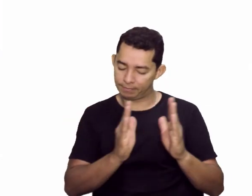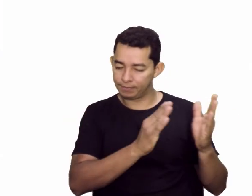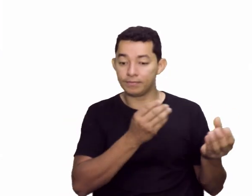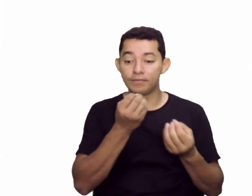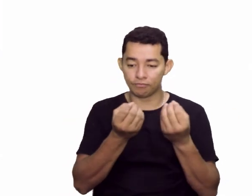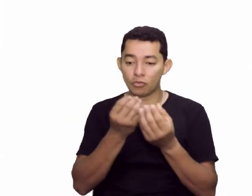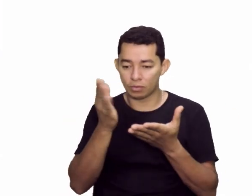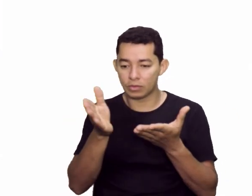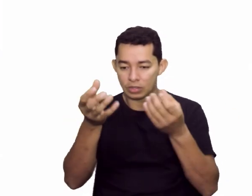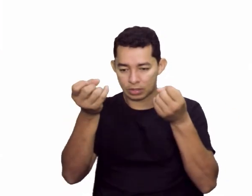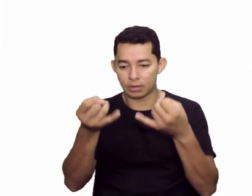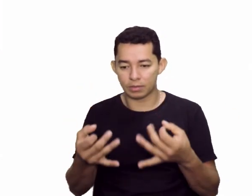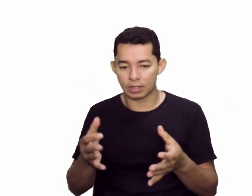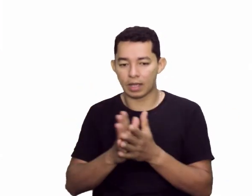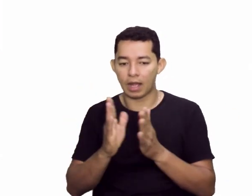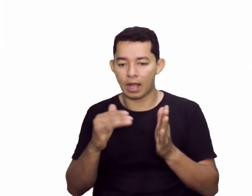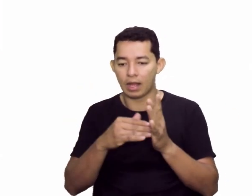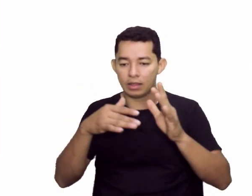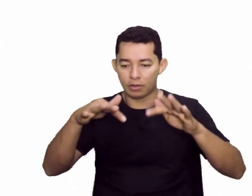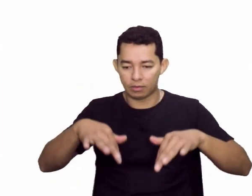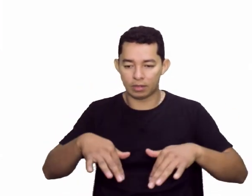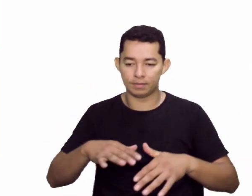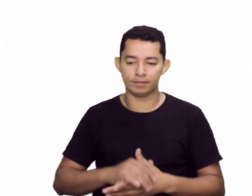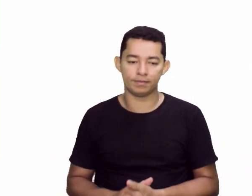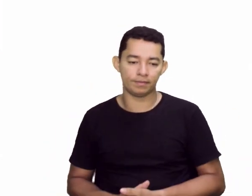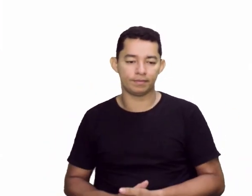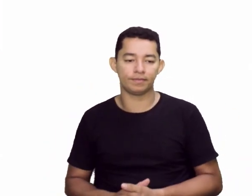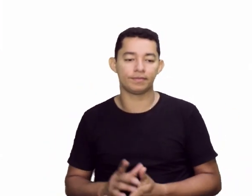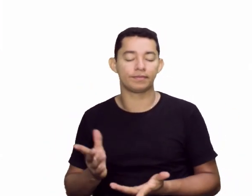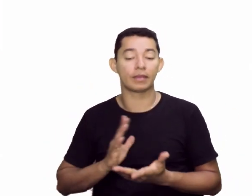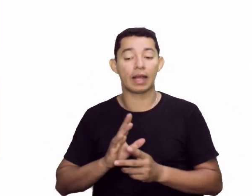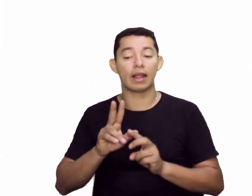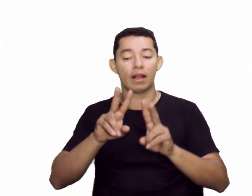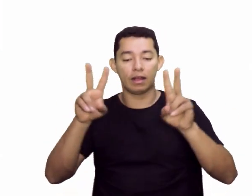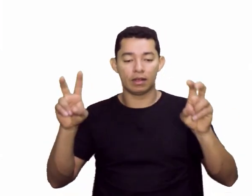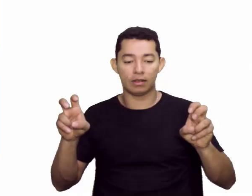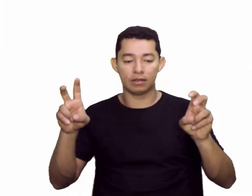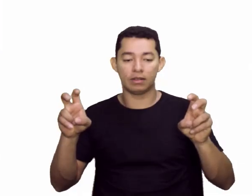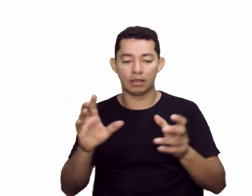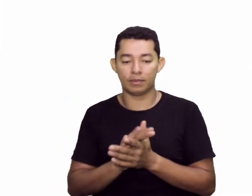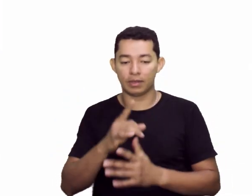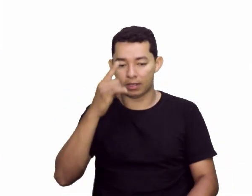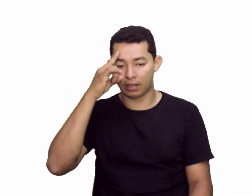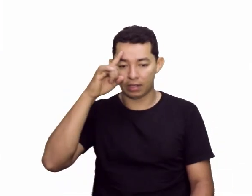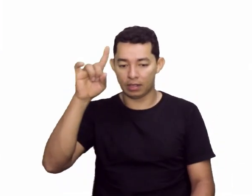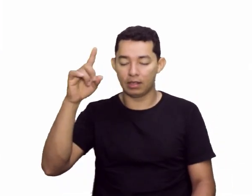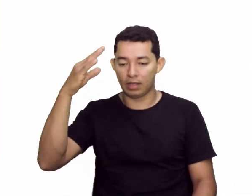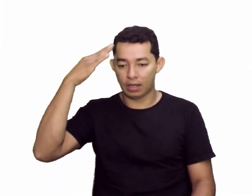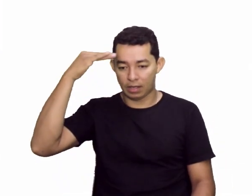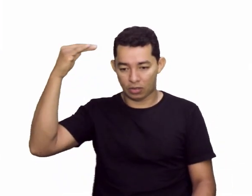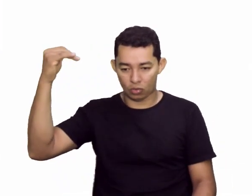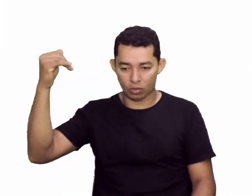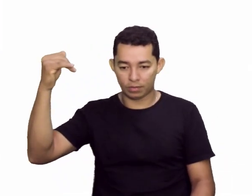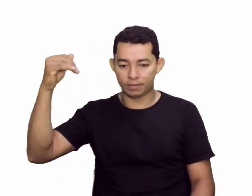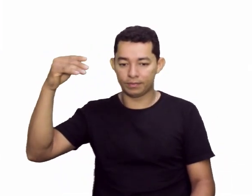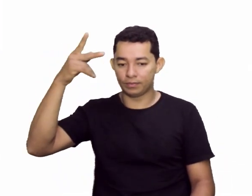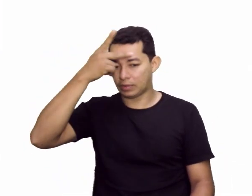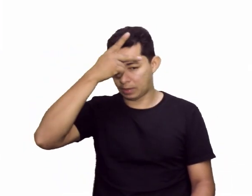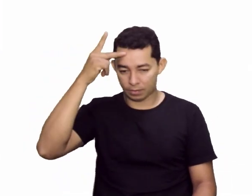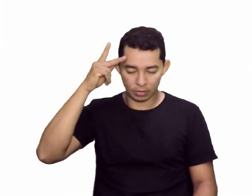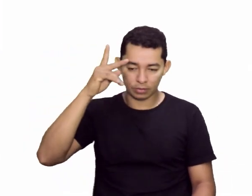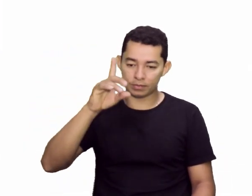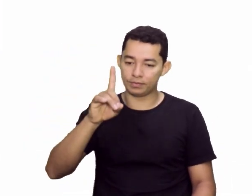complicação, clímax e desfecho. E o tema? O tema é a ideia que o ator, o dramaturgo,